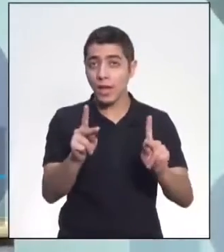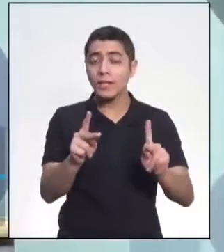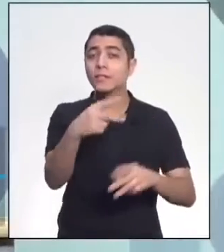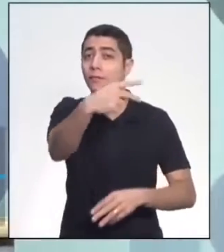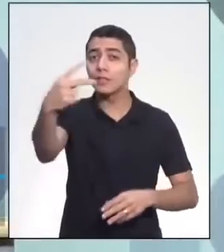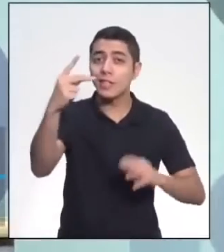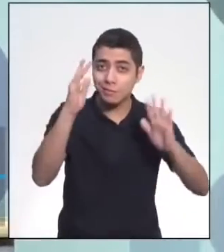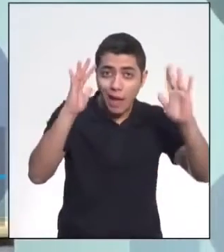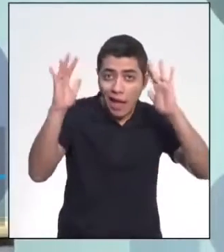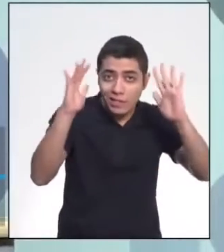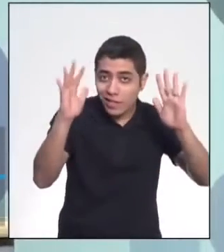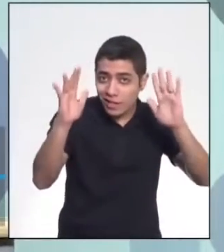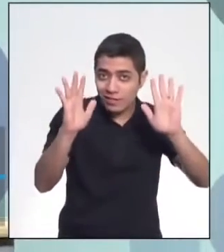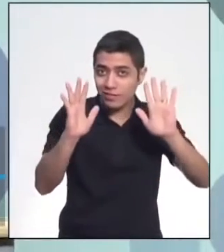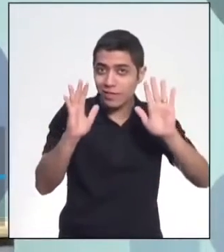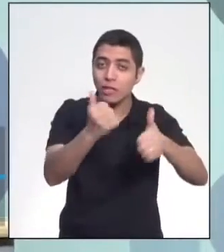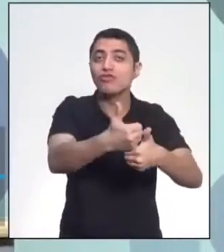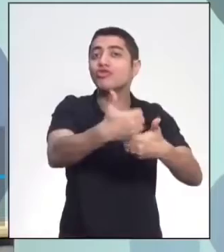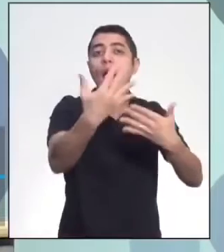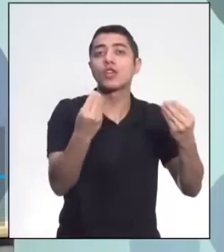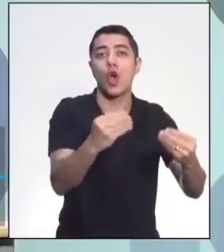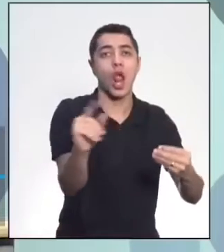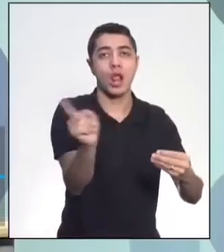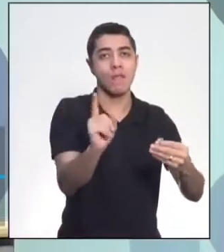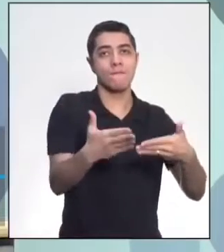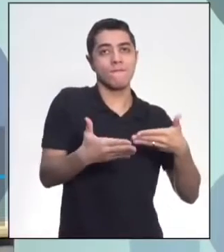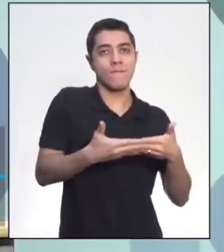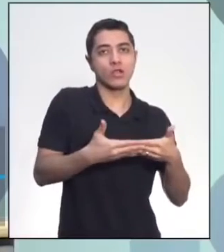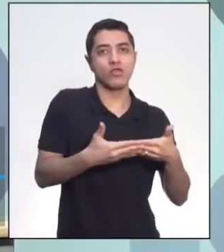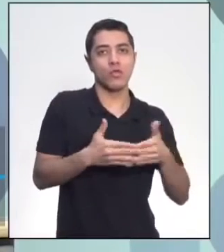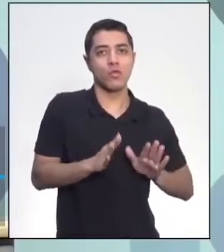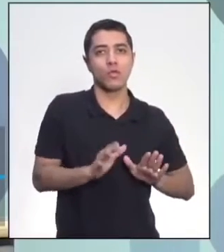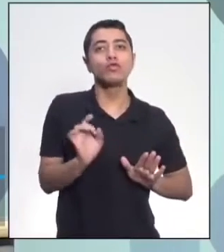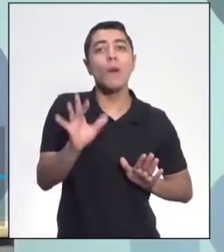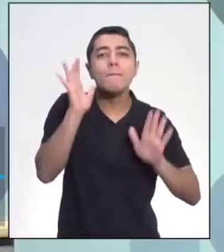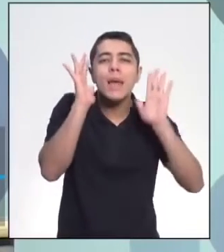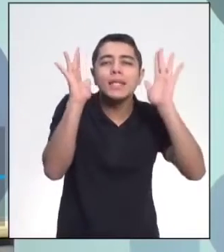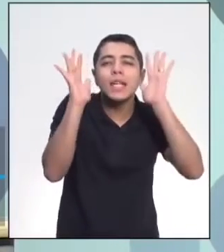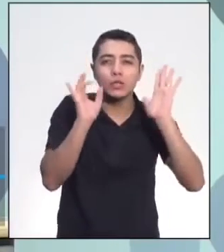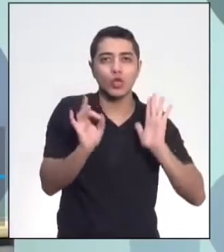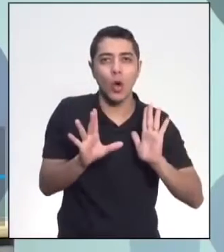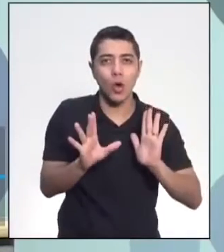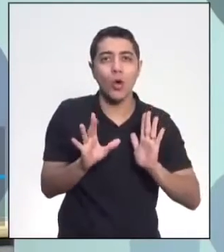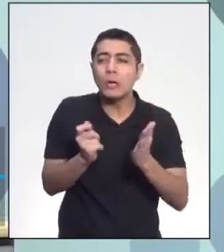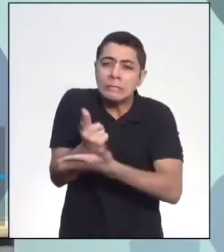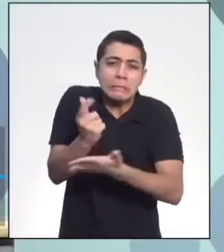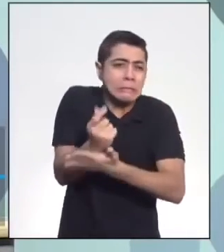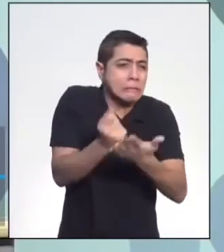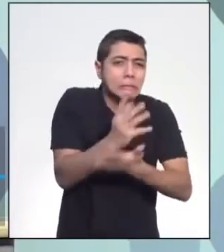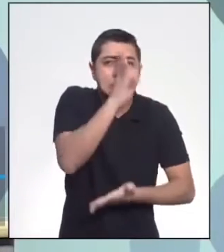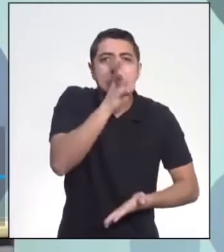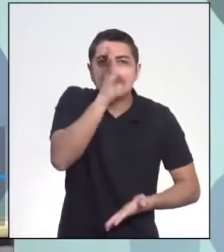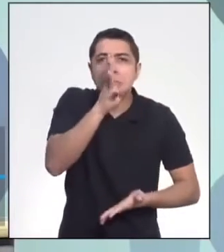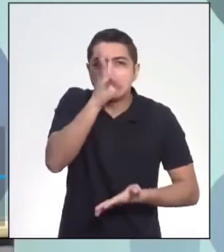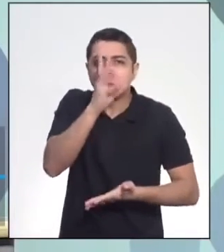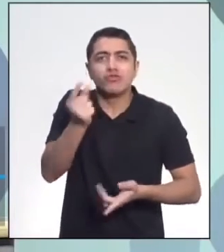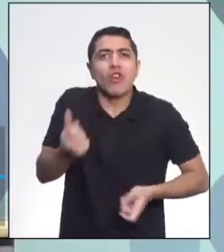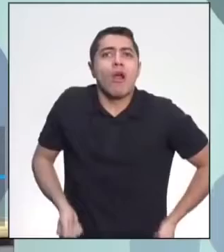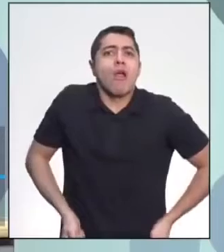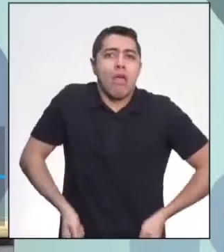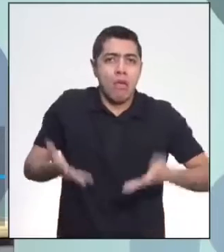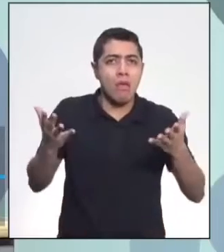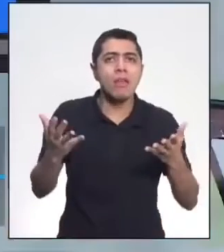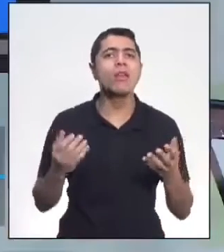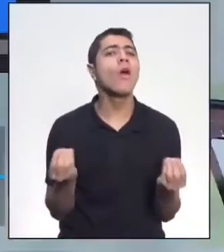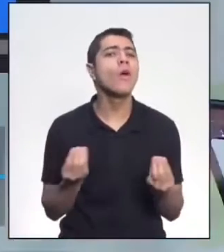leitura. pensando aí, porque o chat está fechado. Quero que vocês pensem, tá bom, sobre consumismo desenfreado, enquanto a gente vai ler juntos com Se vocês